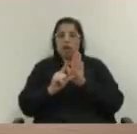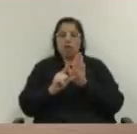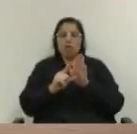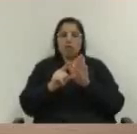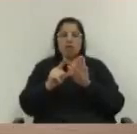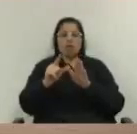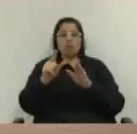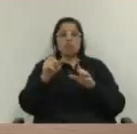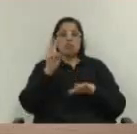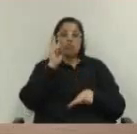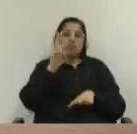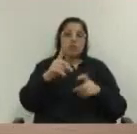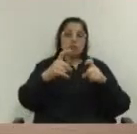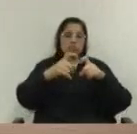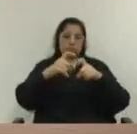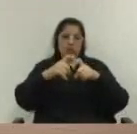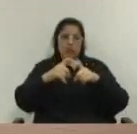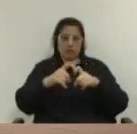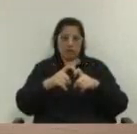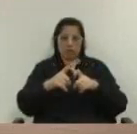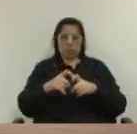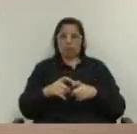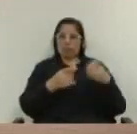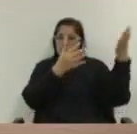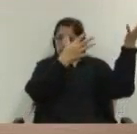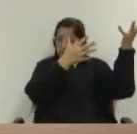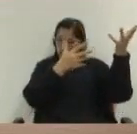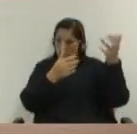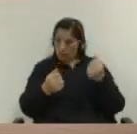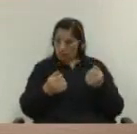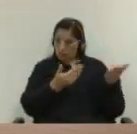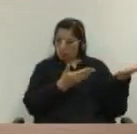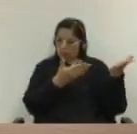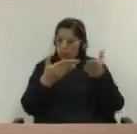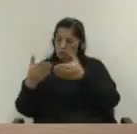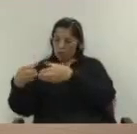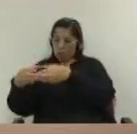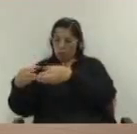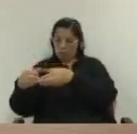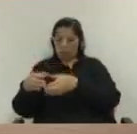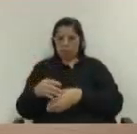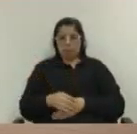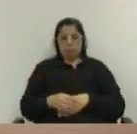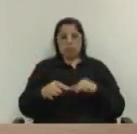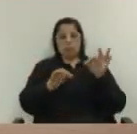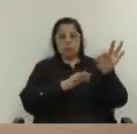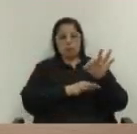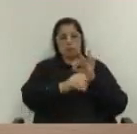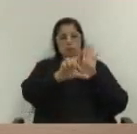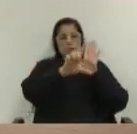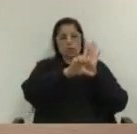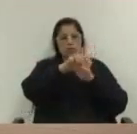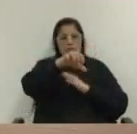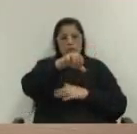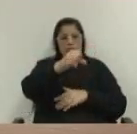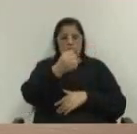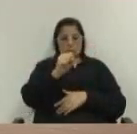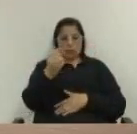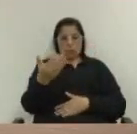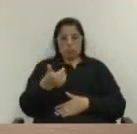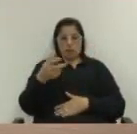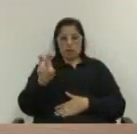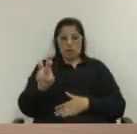Presidência recebe projeto de lei do vereador Aloysio Andrade e encaminha às comissões. Projeto de lei número 98/2015